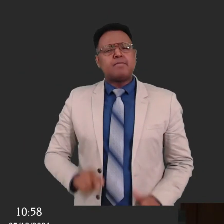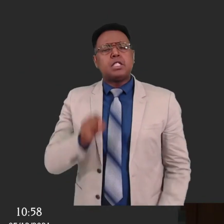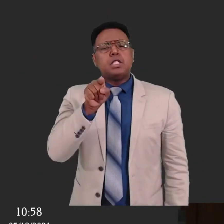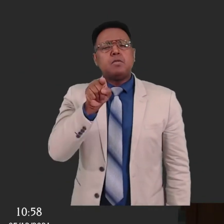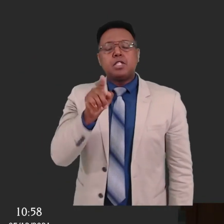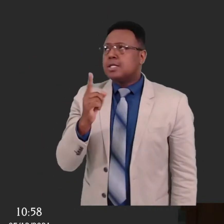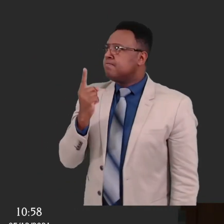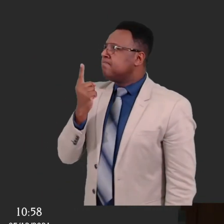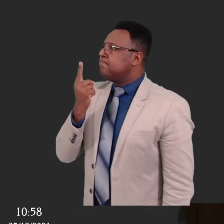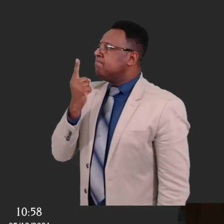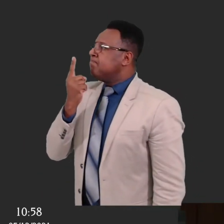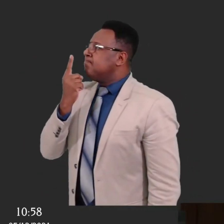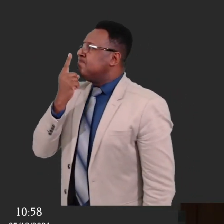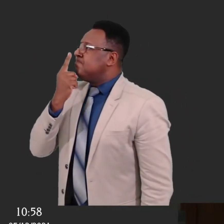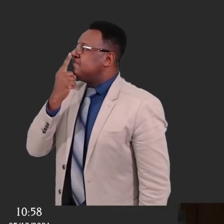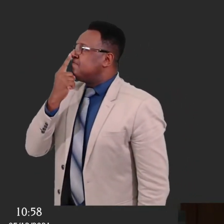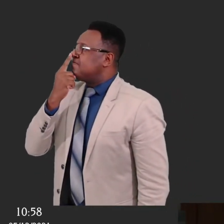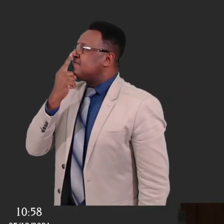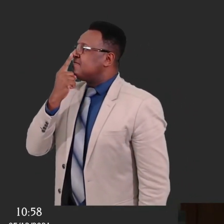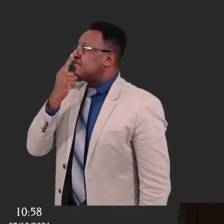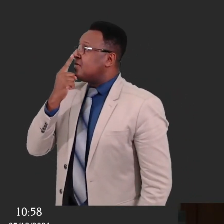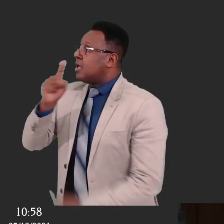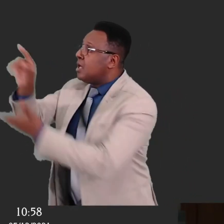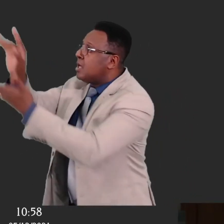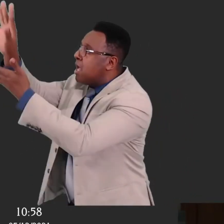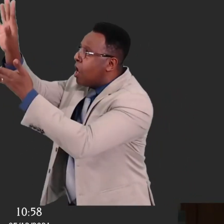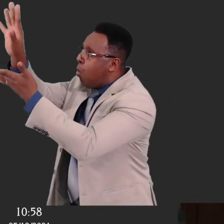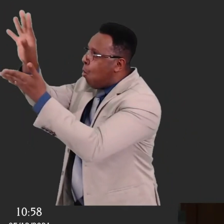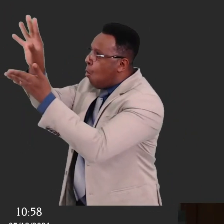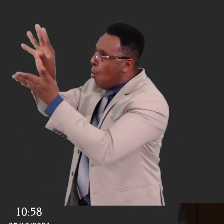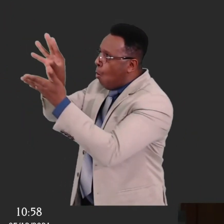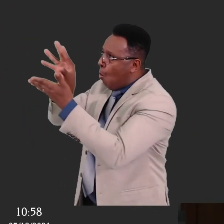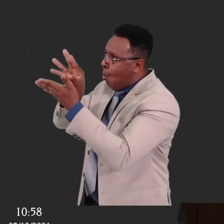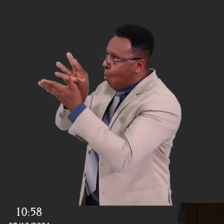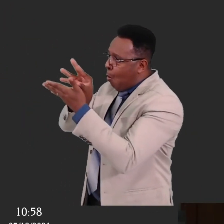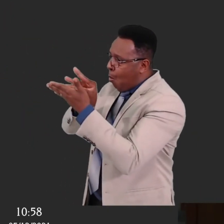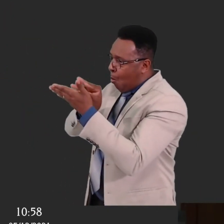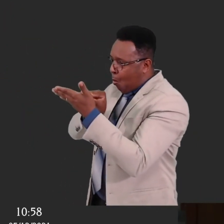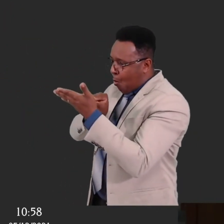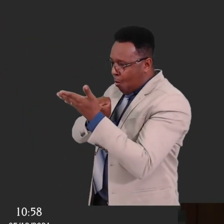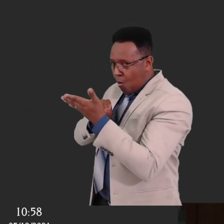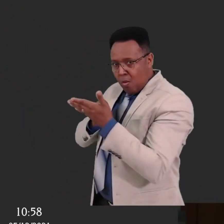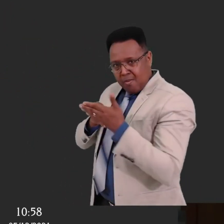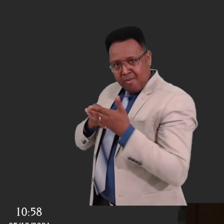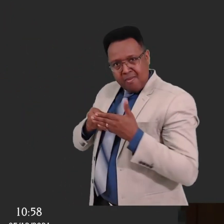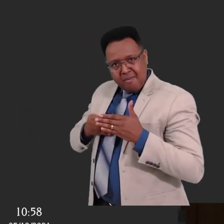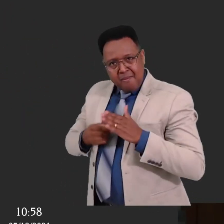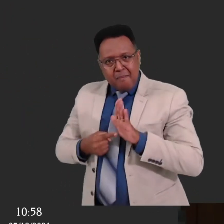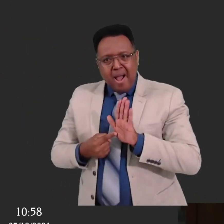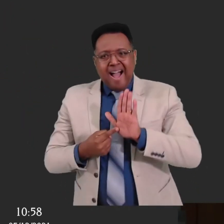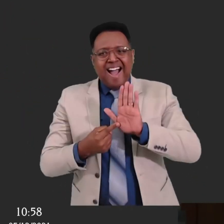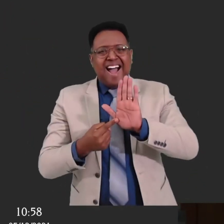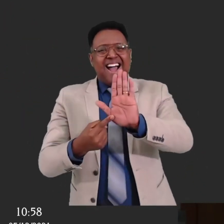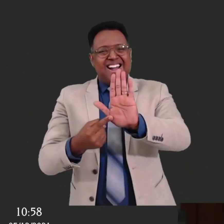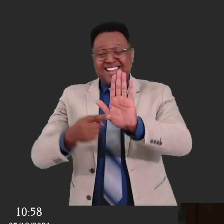Jesus Cristo se projete na tua vida? O que é que falta, irmão? Glória a Deus, aleluia. Falta que esqueças de um pouquinho